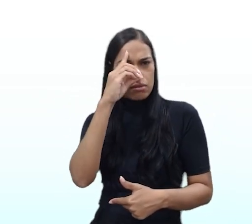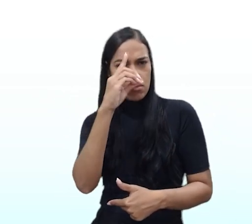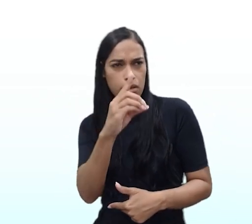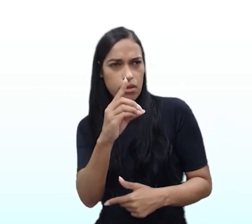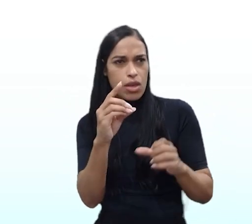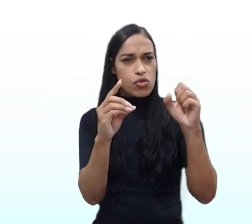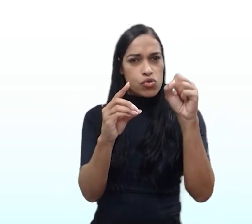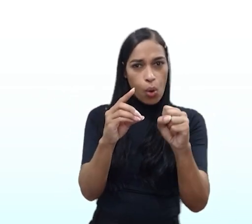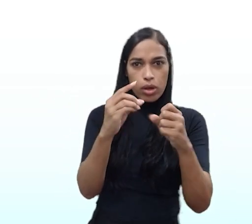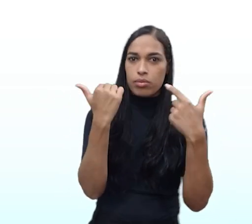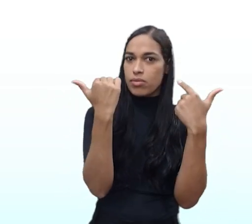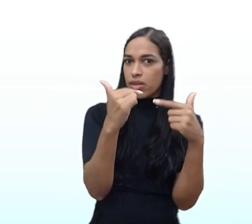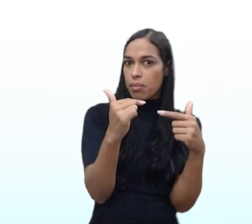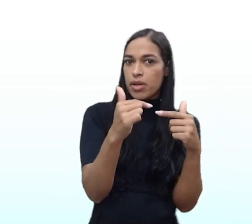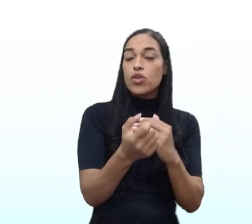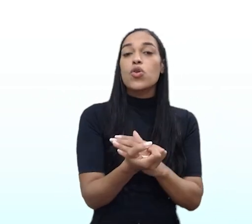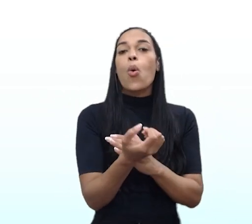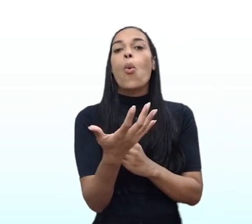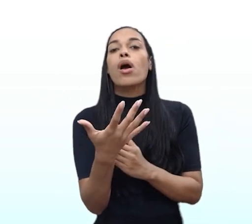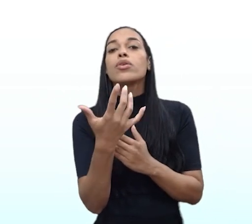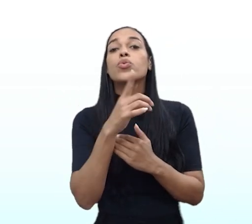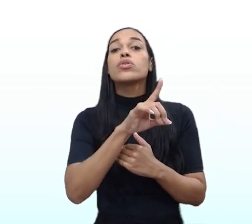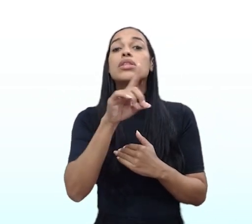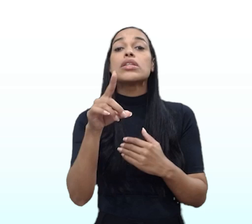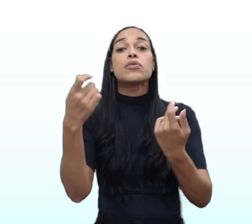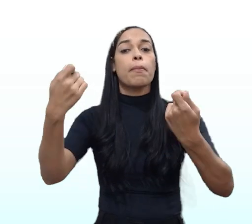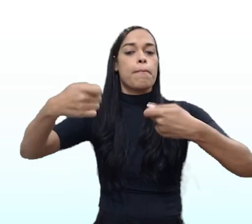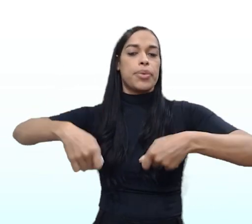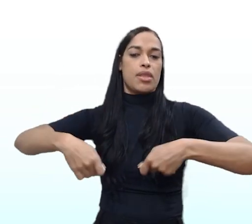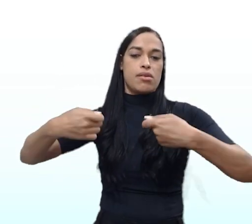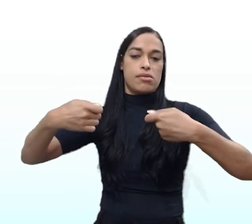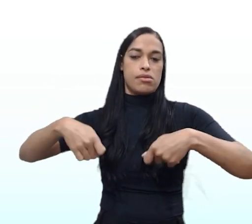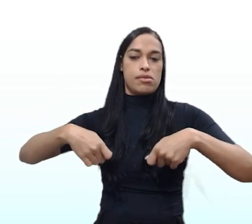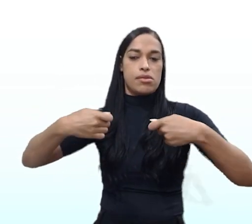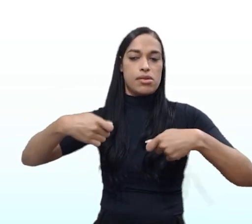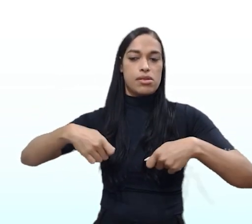ligou? 30 dias, 8 operários. Quantos dias seriam